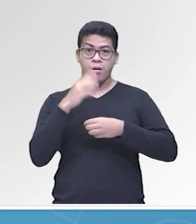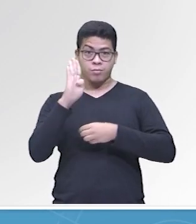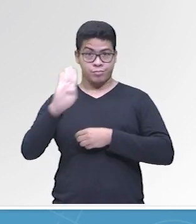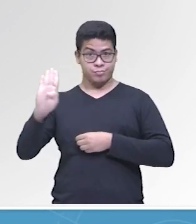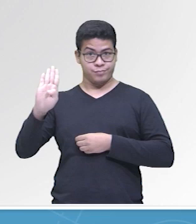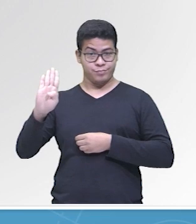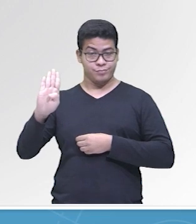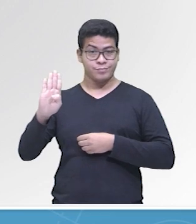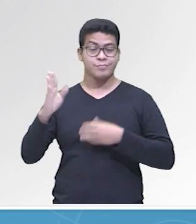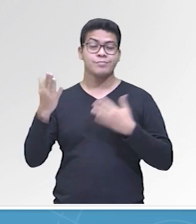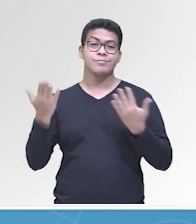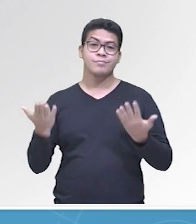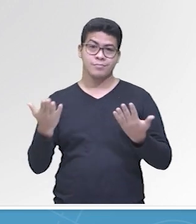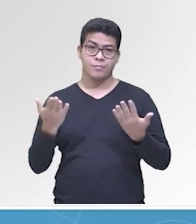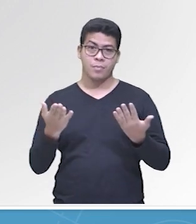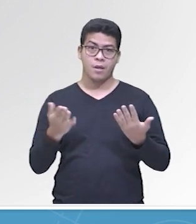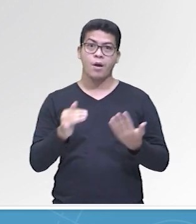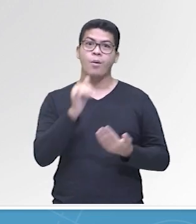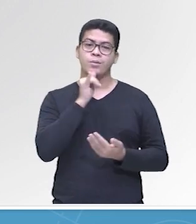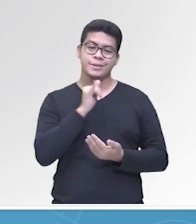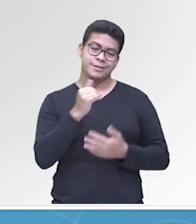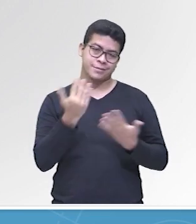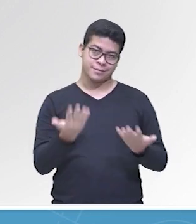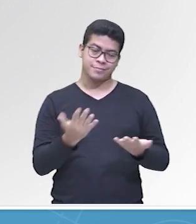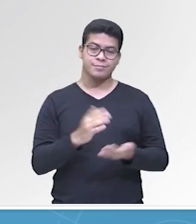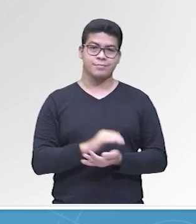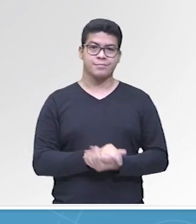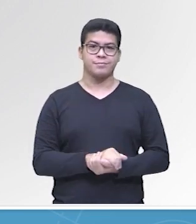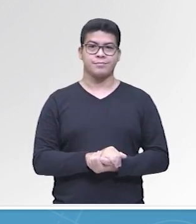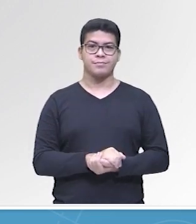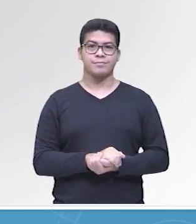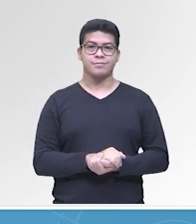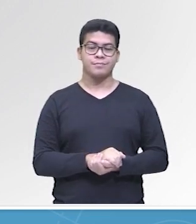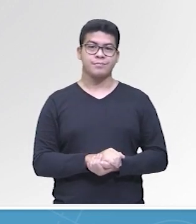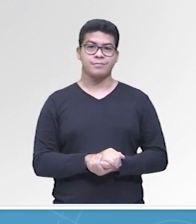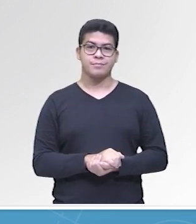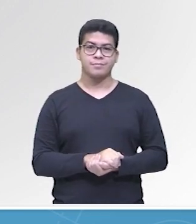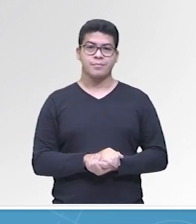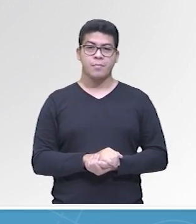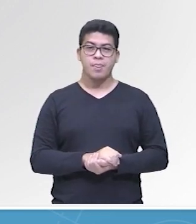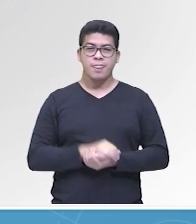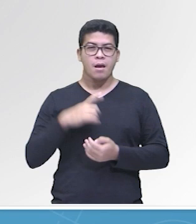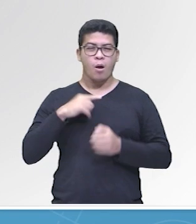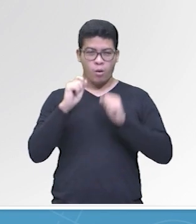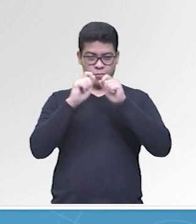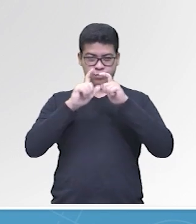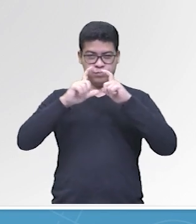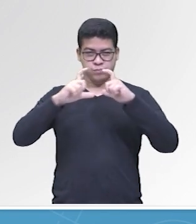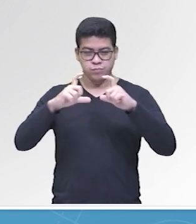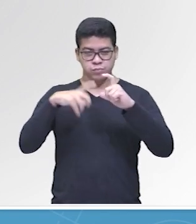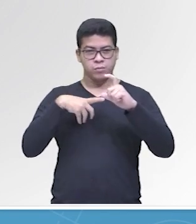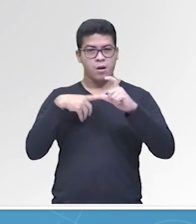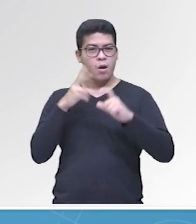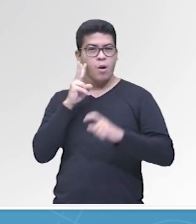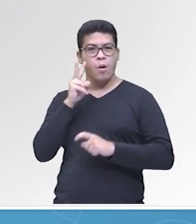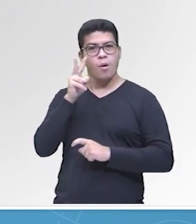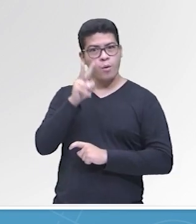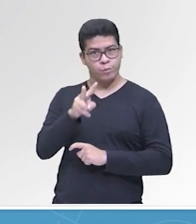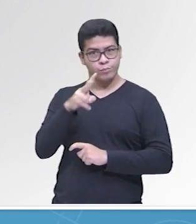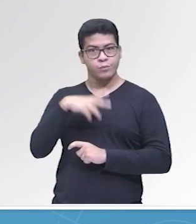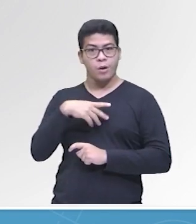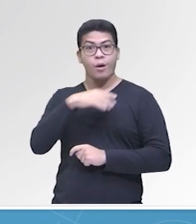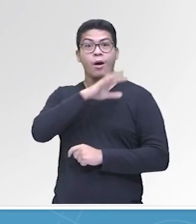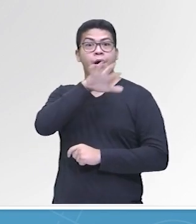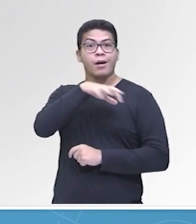de célula procarionte. E agora, no detalhe, vamos ver aí célula animal e célula